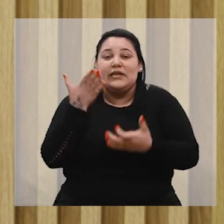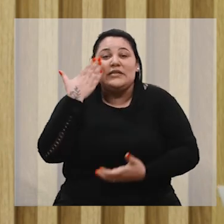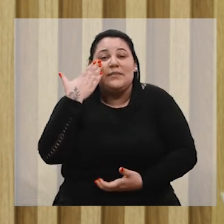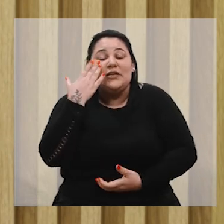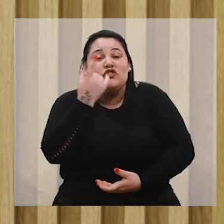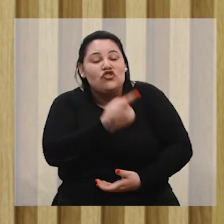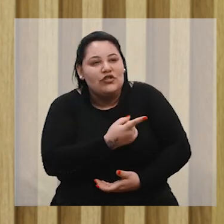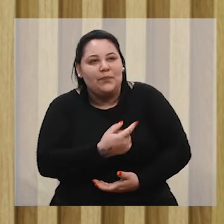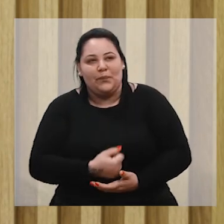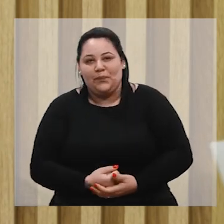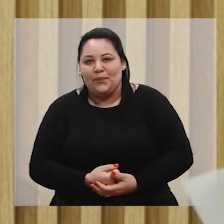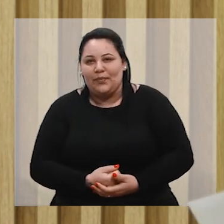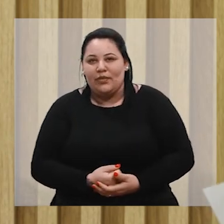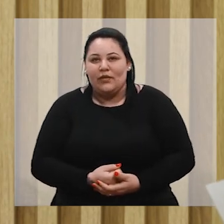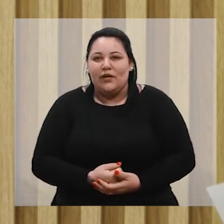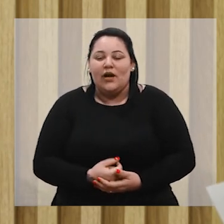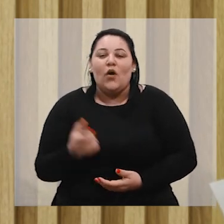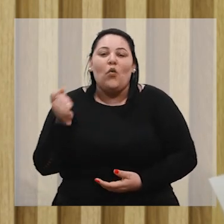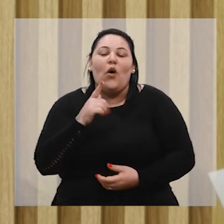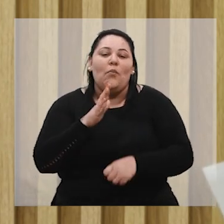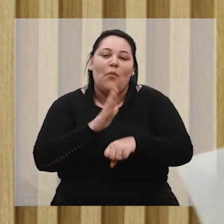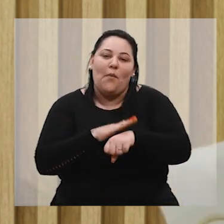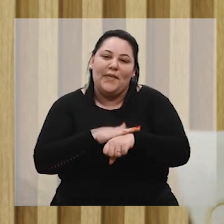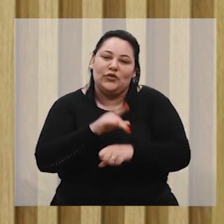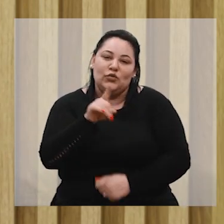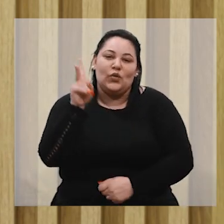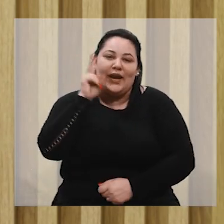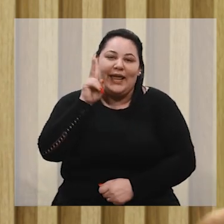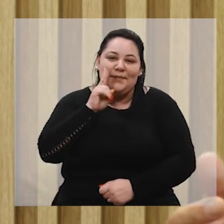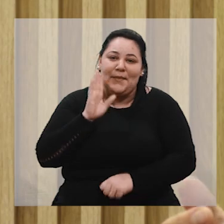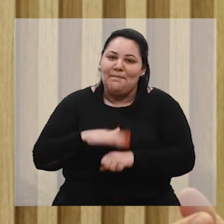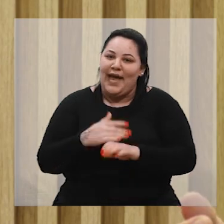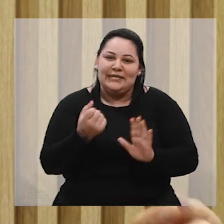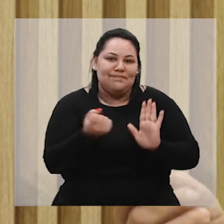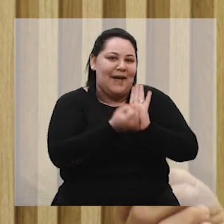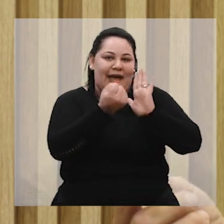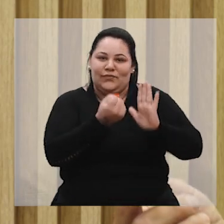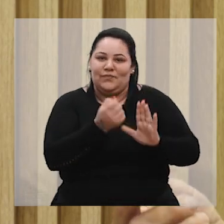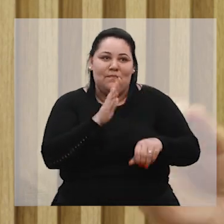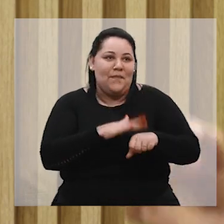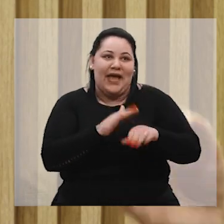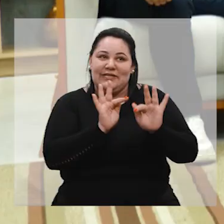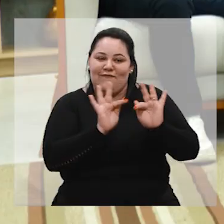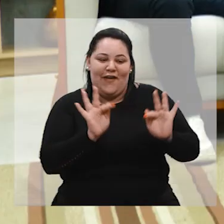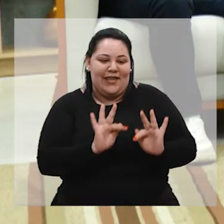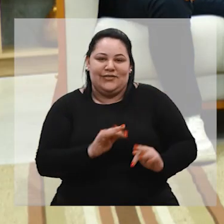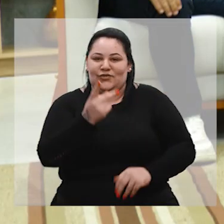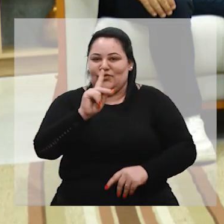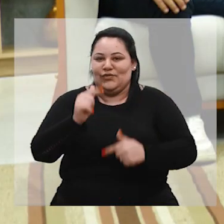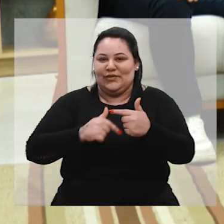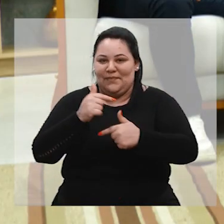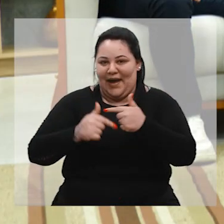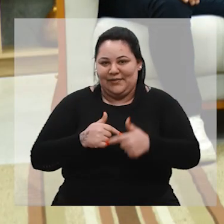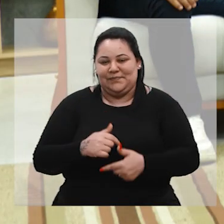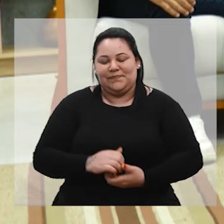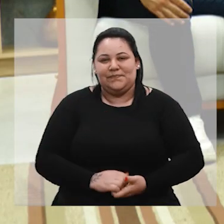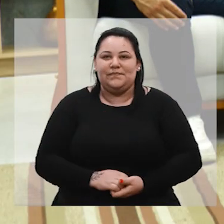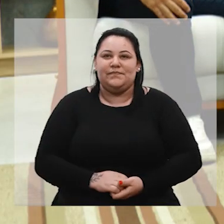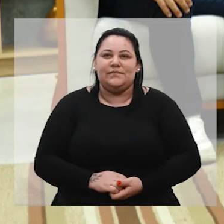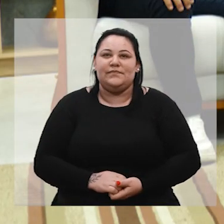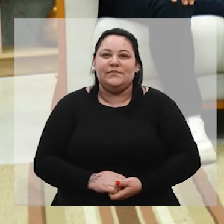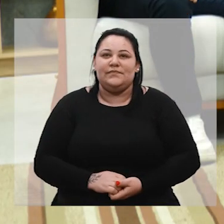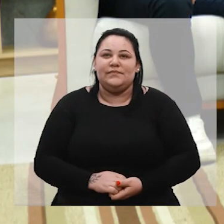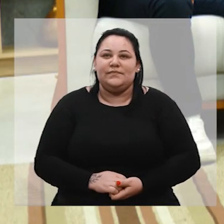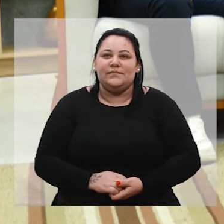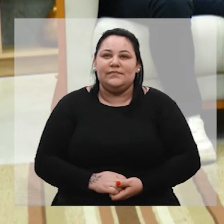bloco, na parte anterior também falou sobre isso. E eu queria saber de ti, quais são os momentos que tu lembra mais